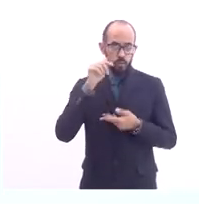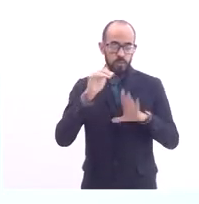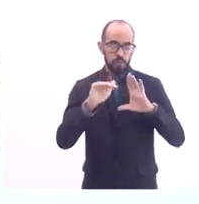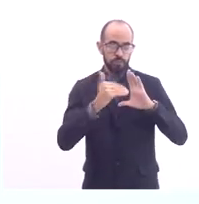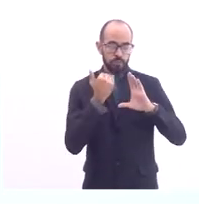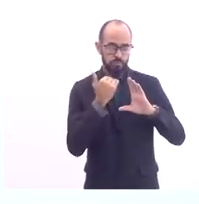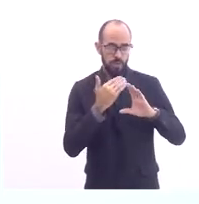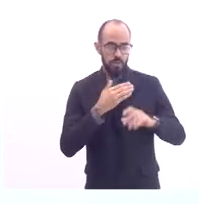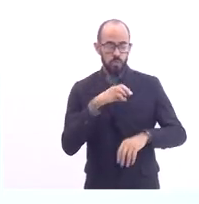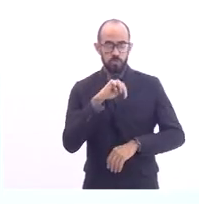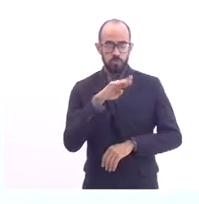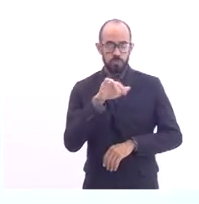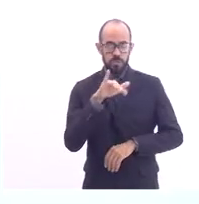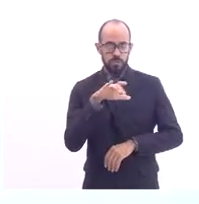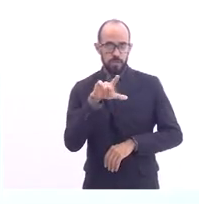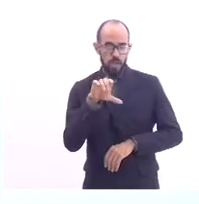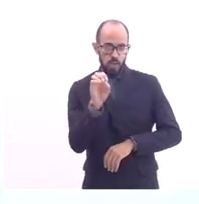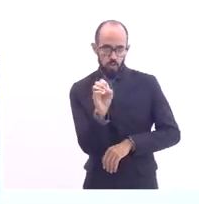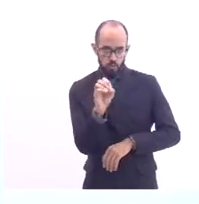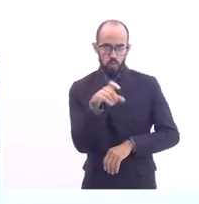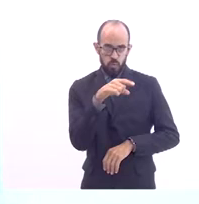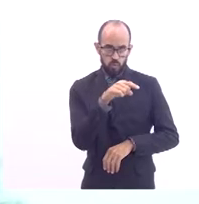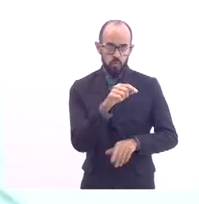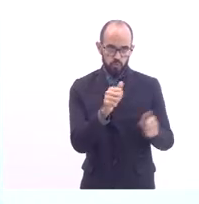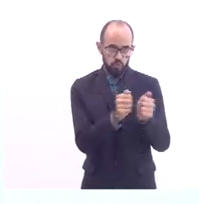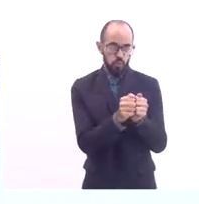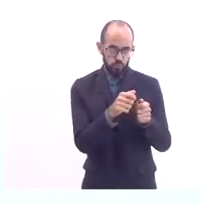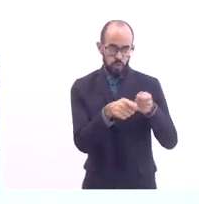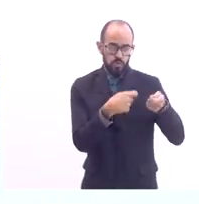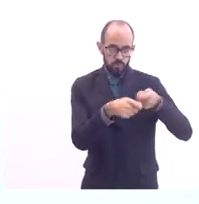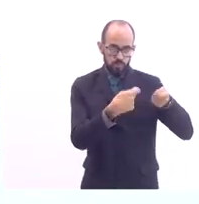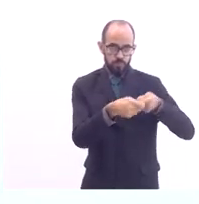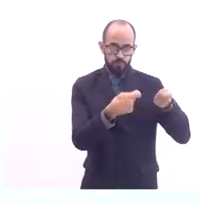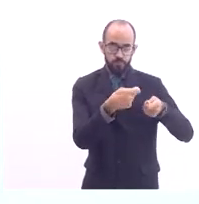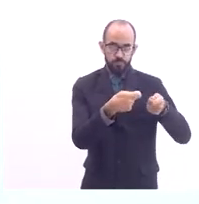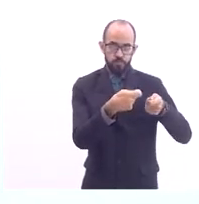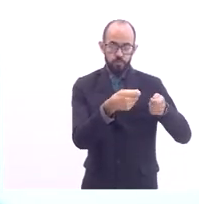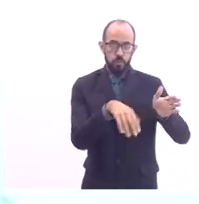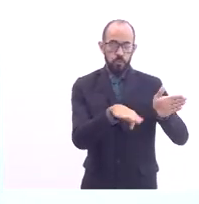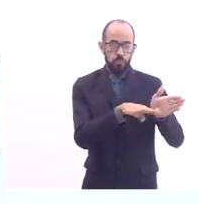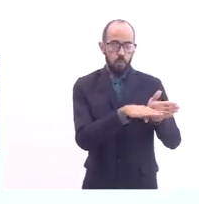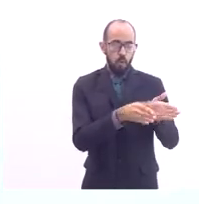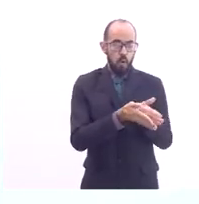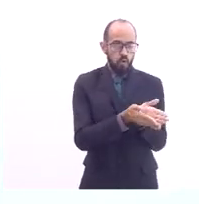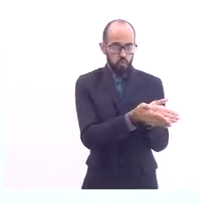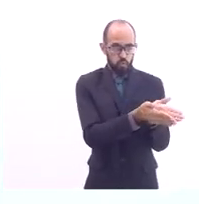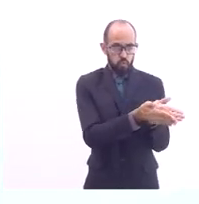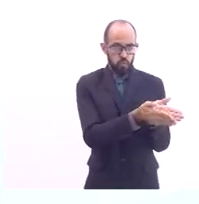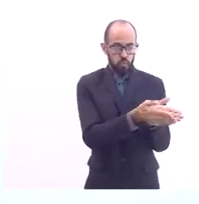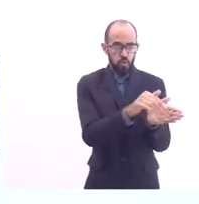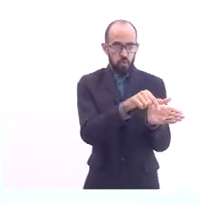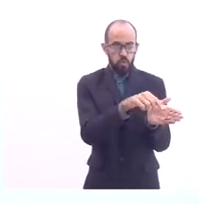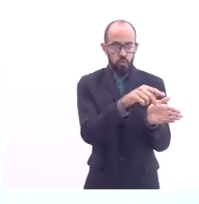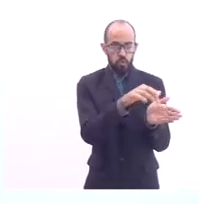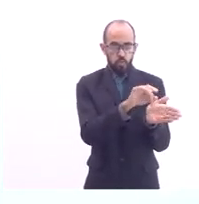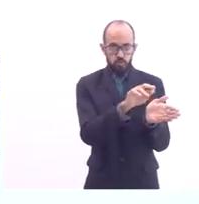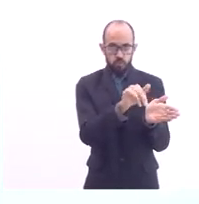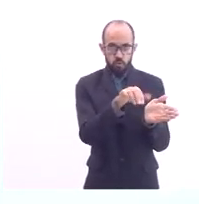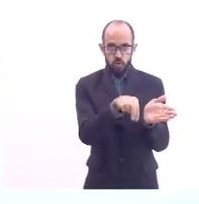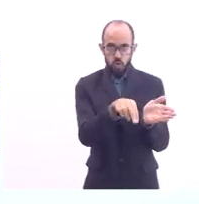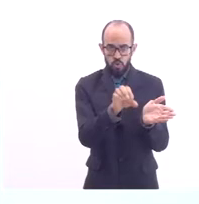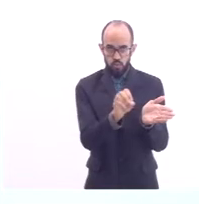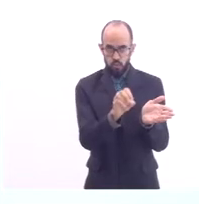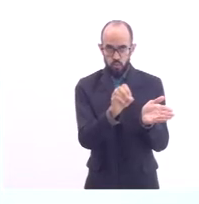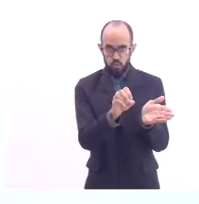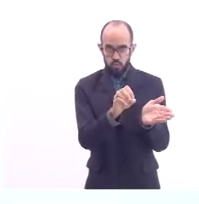o Marcelo, um dos administradores do Porto do Forno, em Arraial do Cabo, o Guilherme, dizendo, olha, eu estou tentando